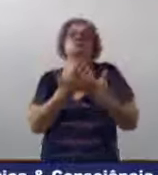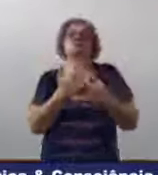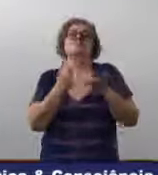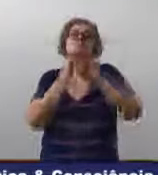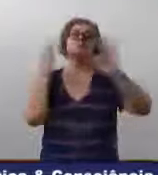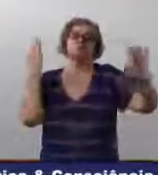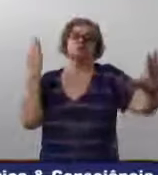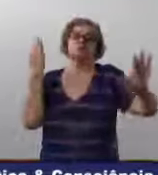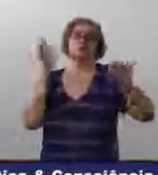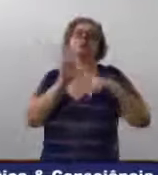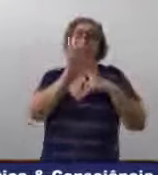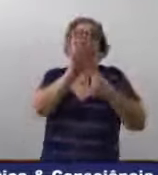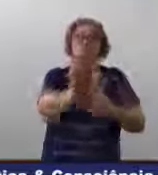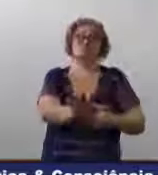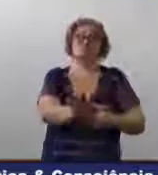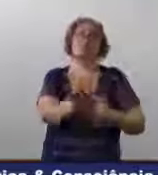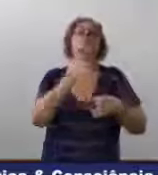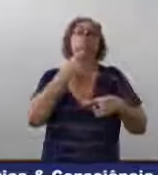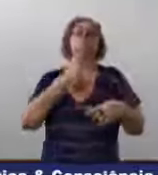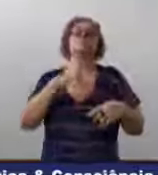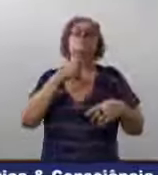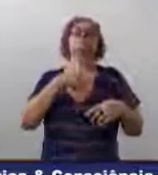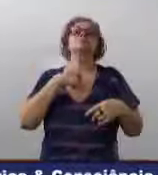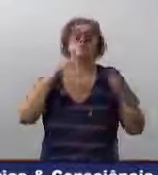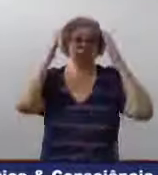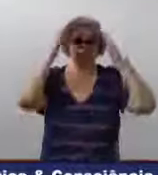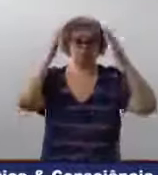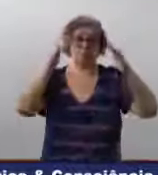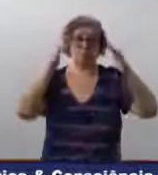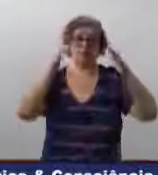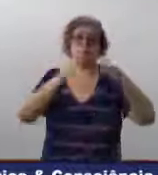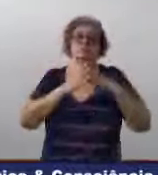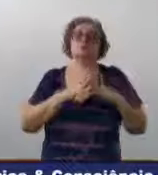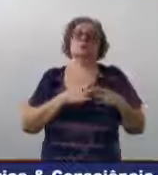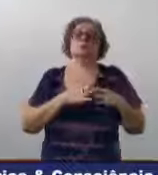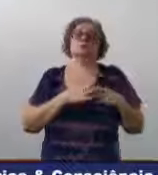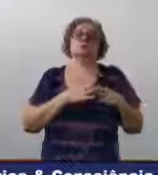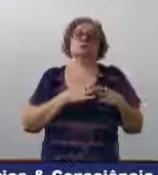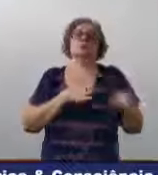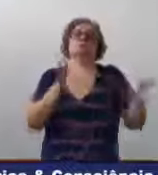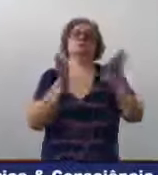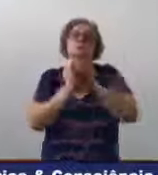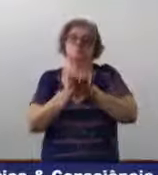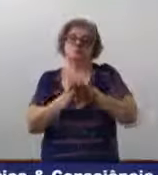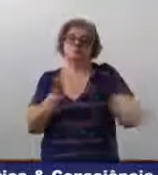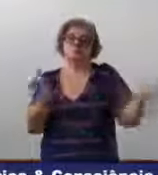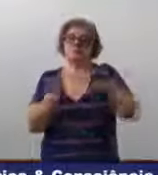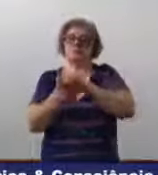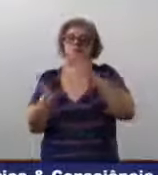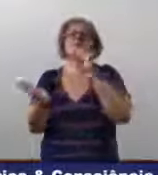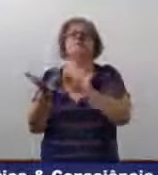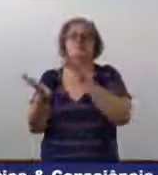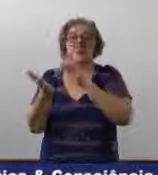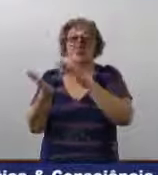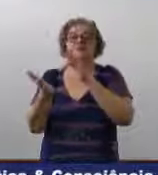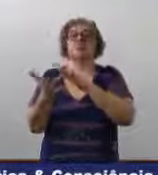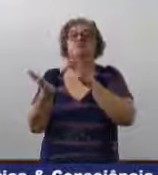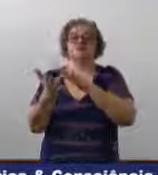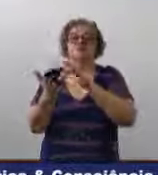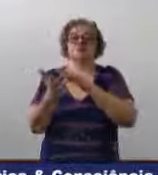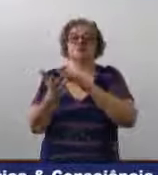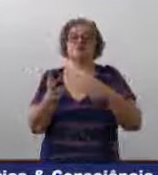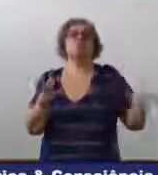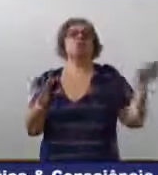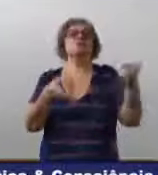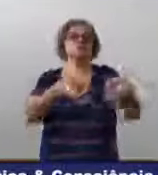física que mostraram que quando se tem boa vontade, quando se tem foco, quando se tem intenção de fato chegar à verdade, nós chegamos